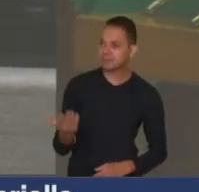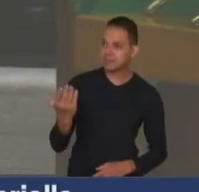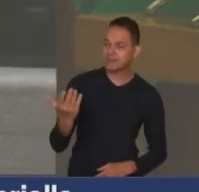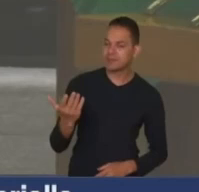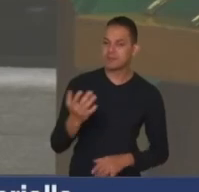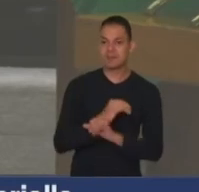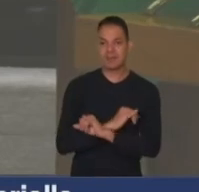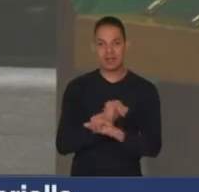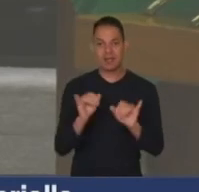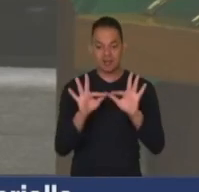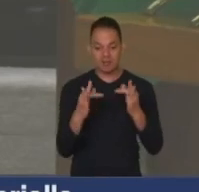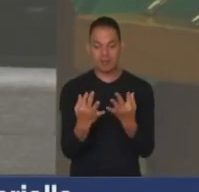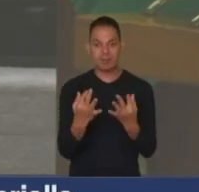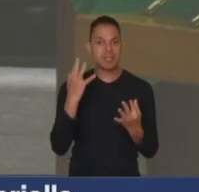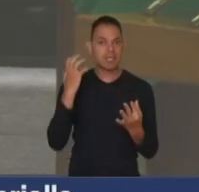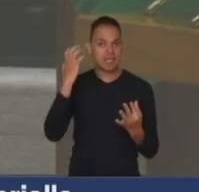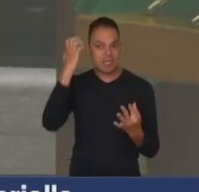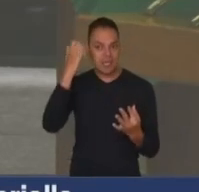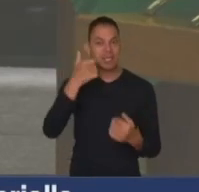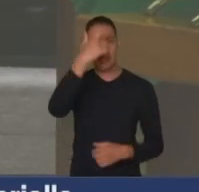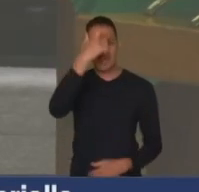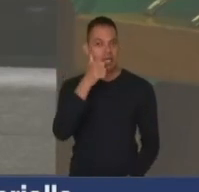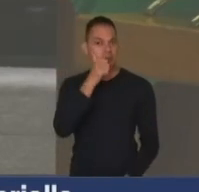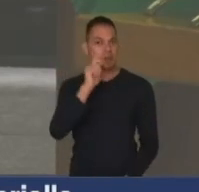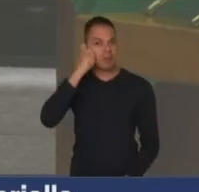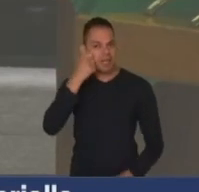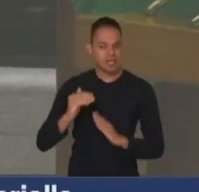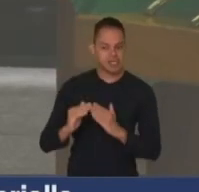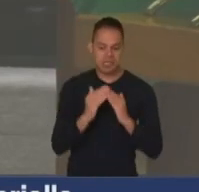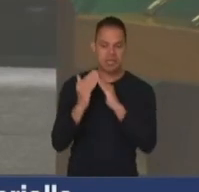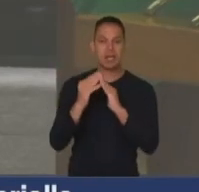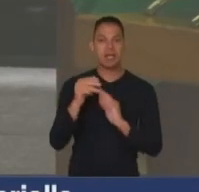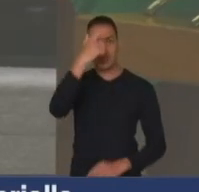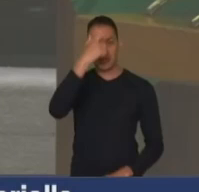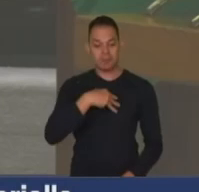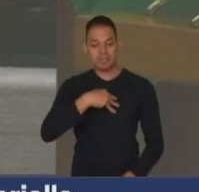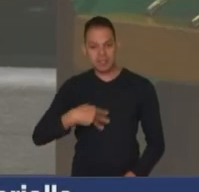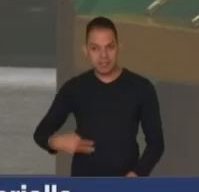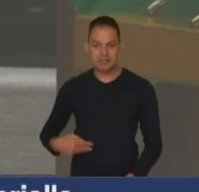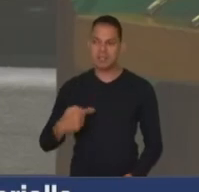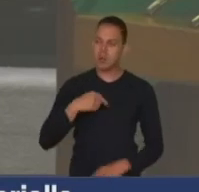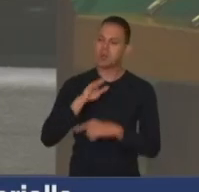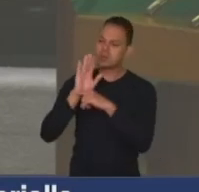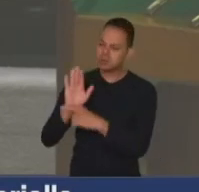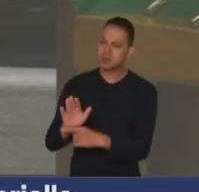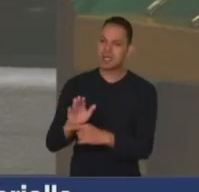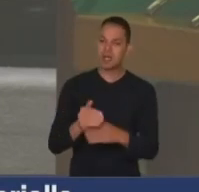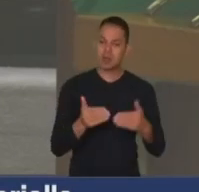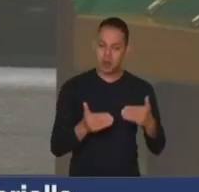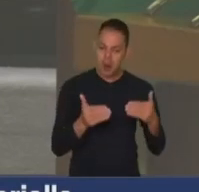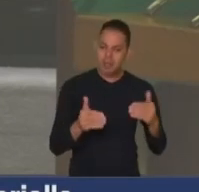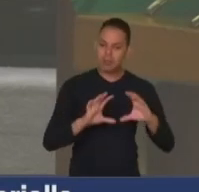enquanto família da Mari, enquanto mulher preta de favela, enquanto ministra da Igualdade Racial, você pode contar conosco também. Nosso ministério, ele é